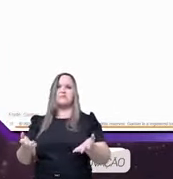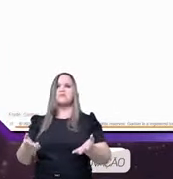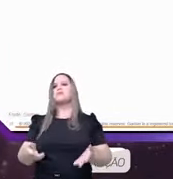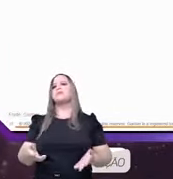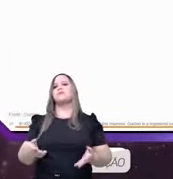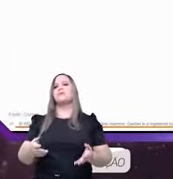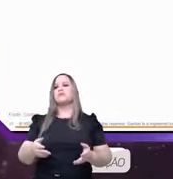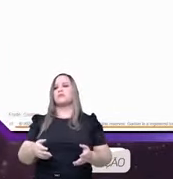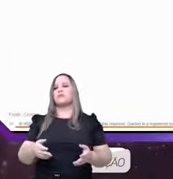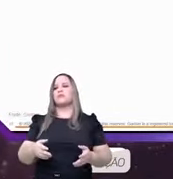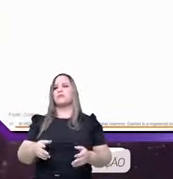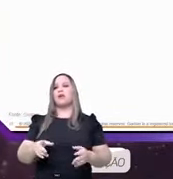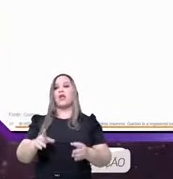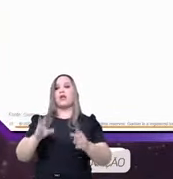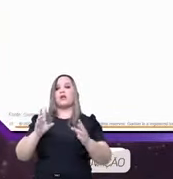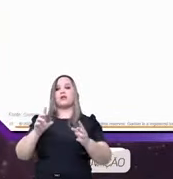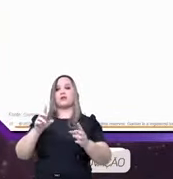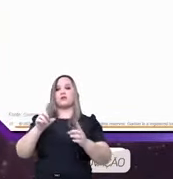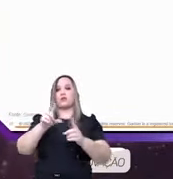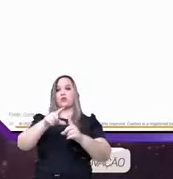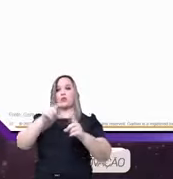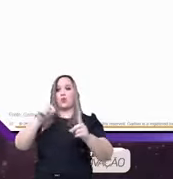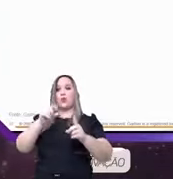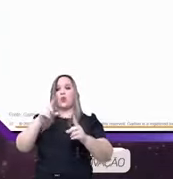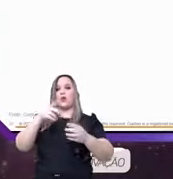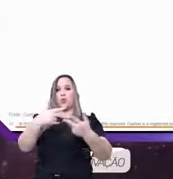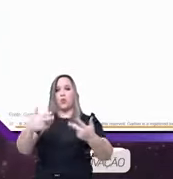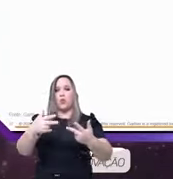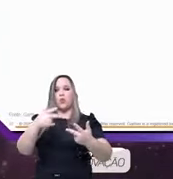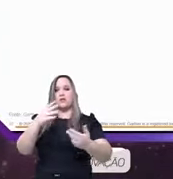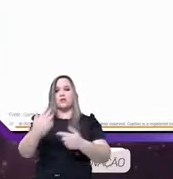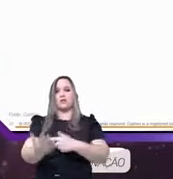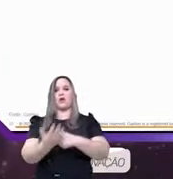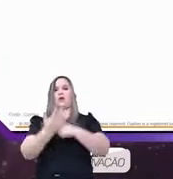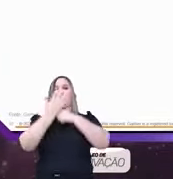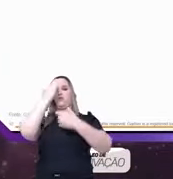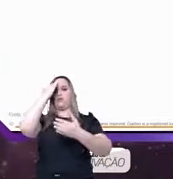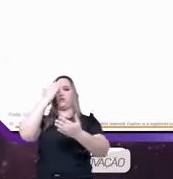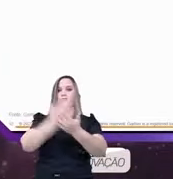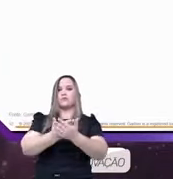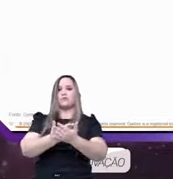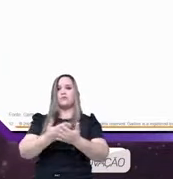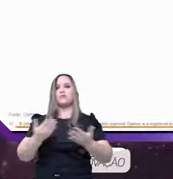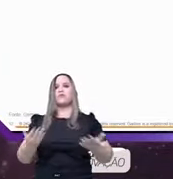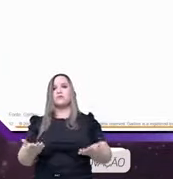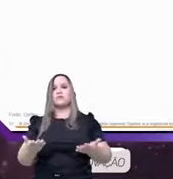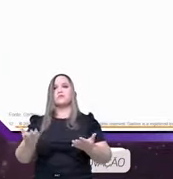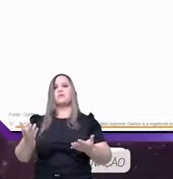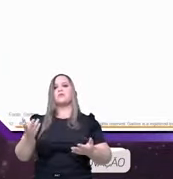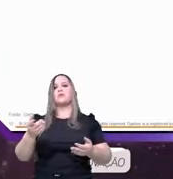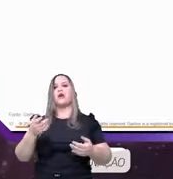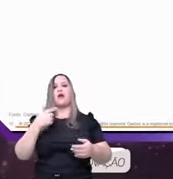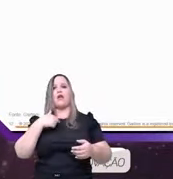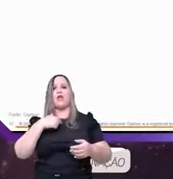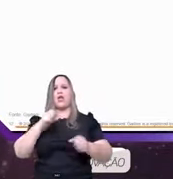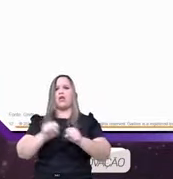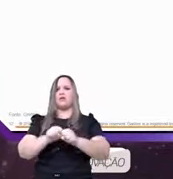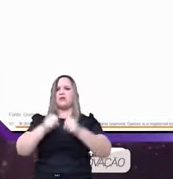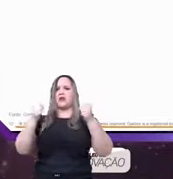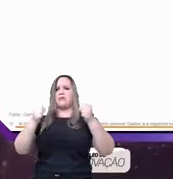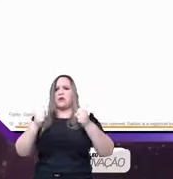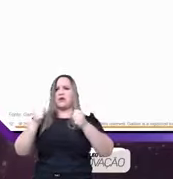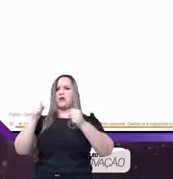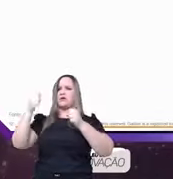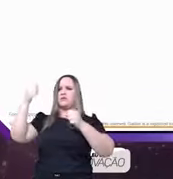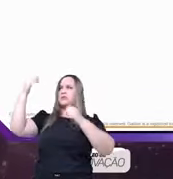uma confiança. Delegue e tomar de decisão. Por isso que não estou quebrando a hierarquia,